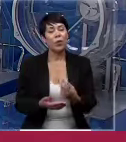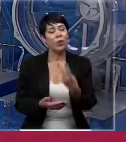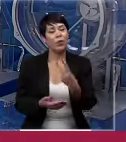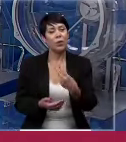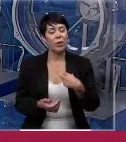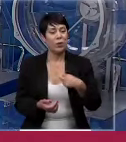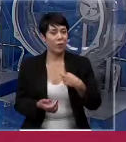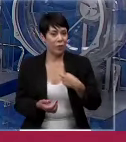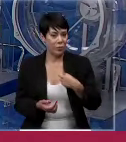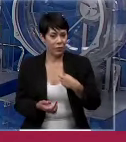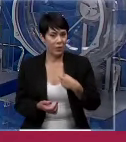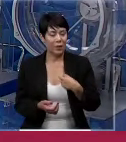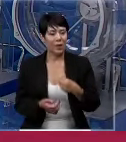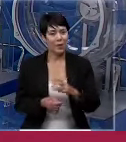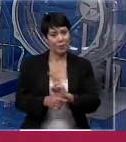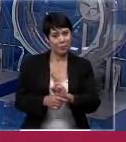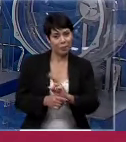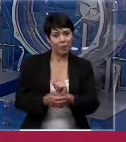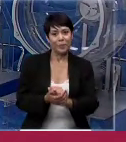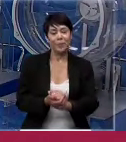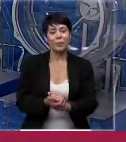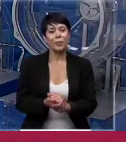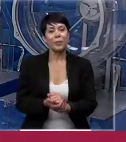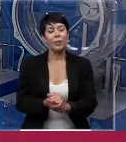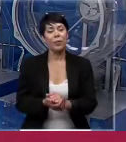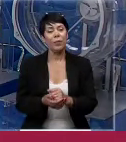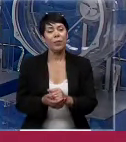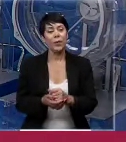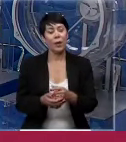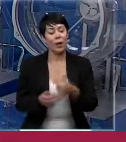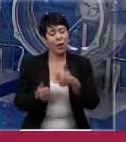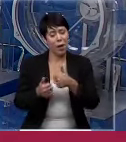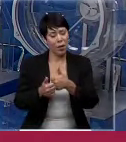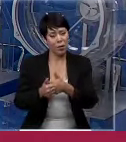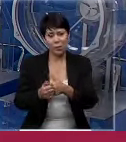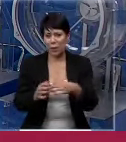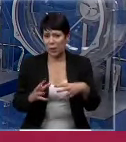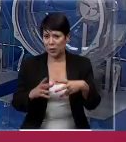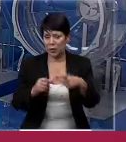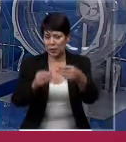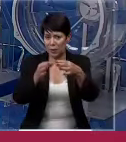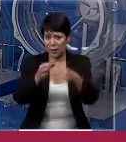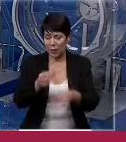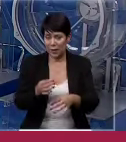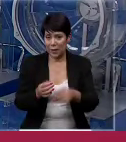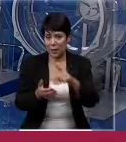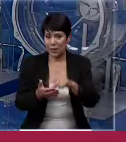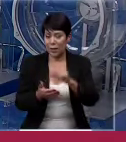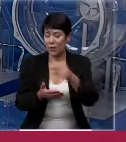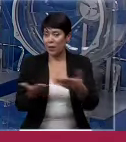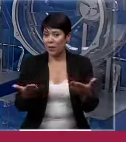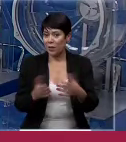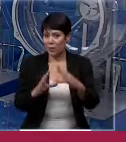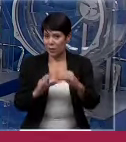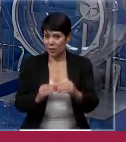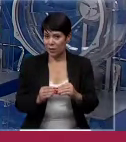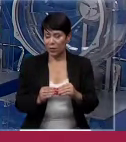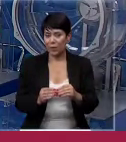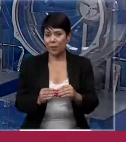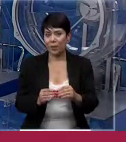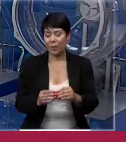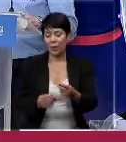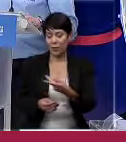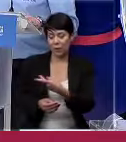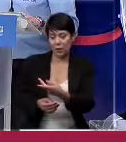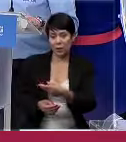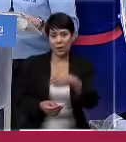duas voluntárias, auditoras populares, acompanhando todos os detalhes dos sorteios desta noite. Aqui